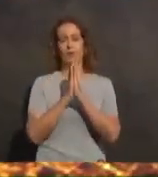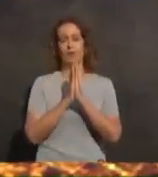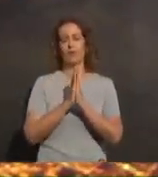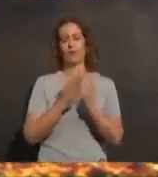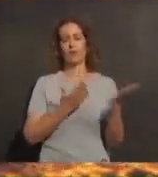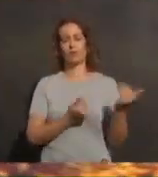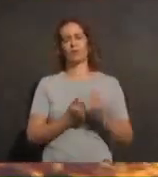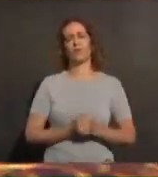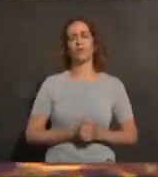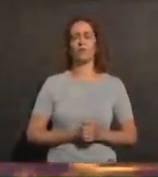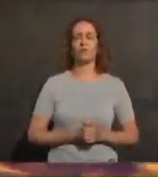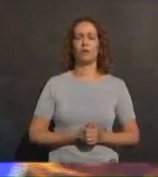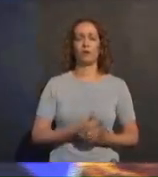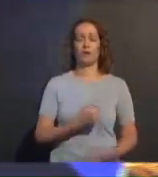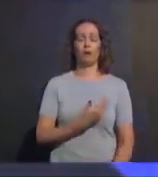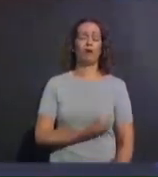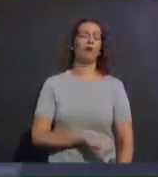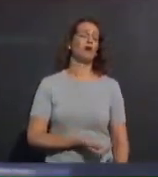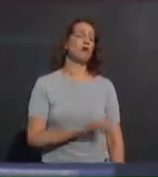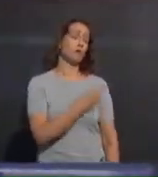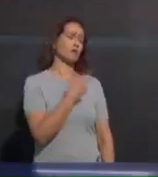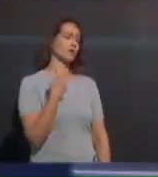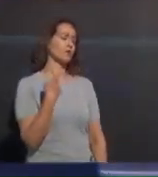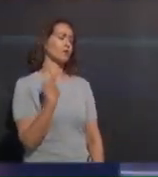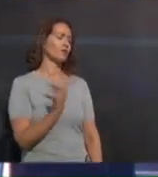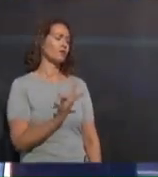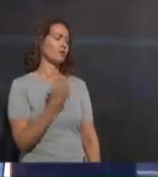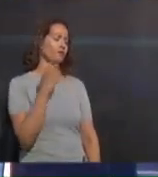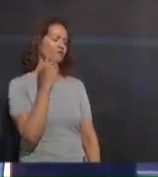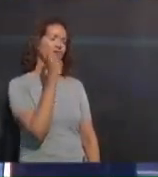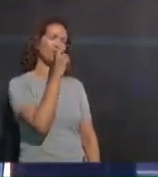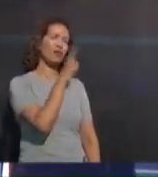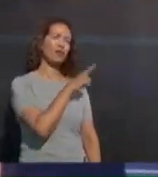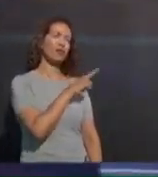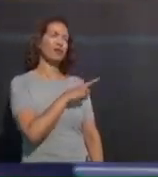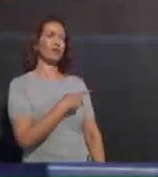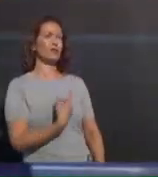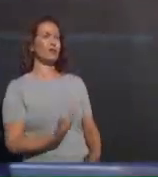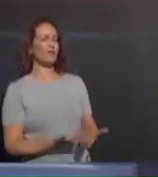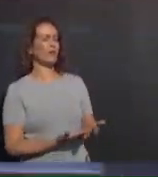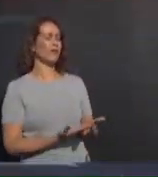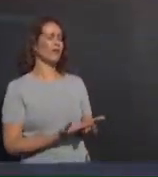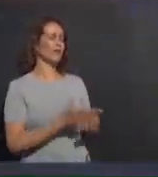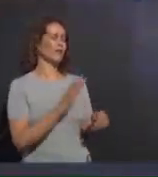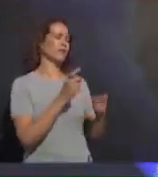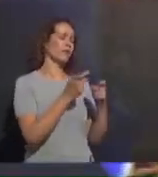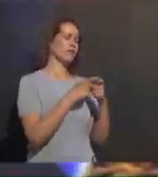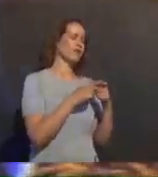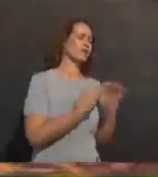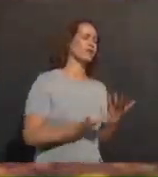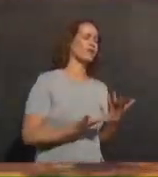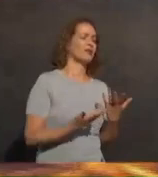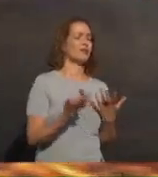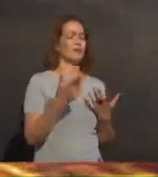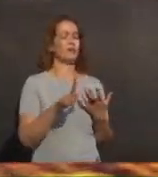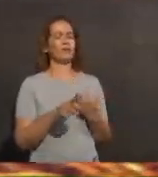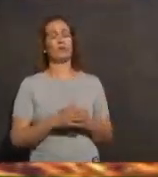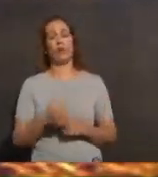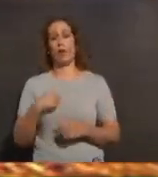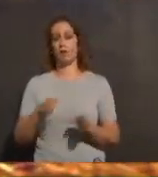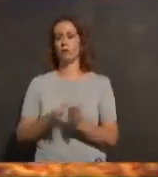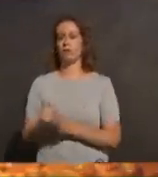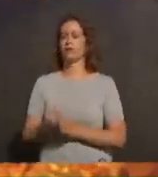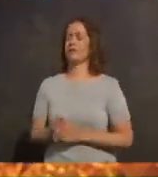dúvida entre medicina e um outro curso. Eu falei: faz outro curso, pode fazer outro curso. Orei com ele. Falei: medicina só começa, não